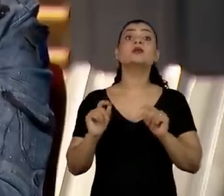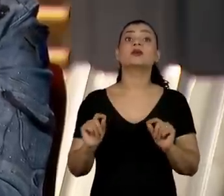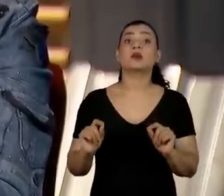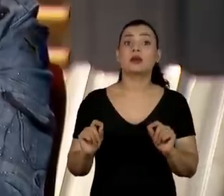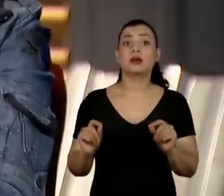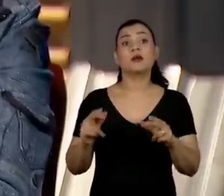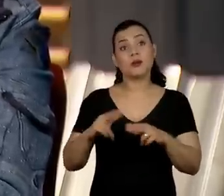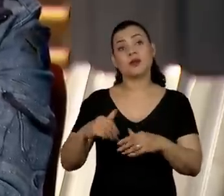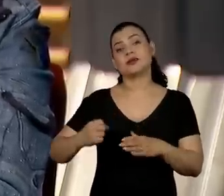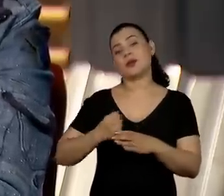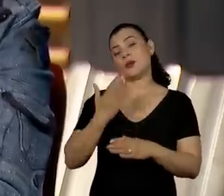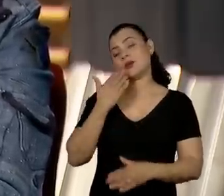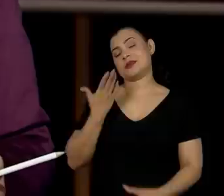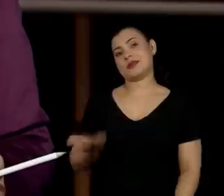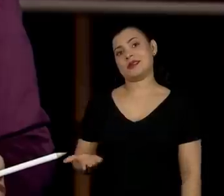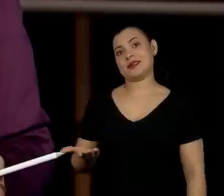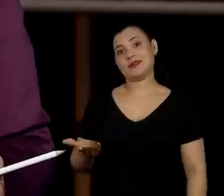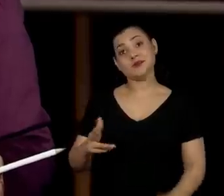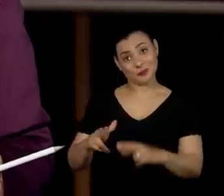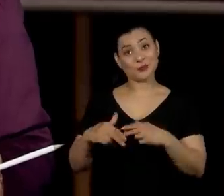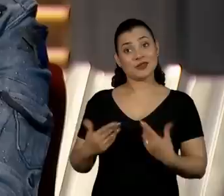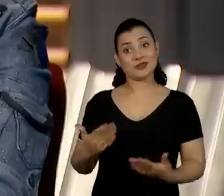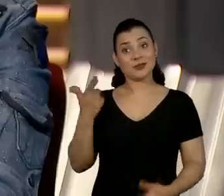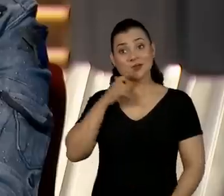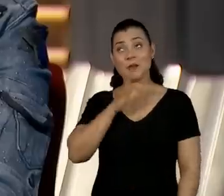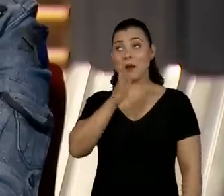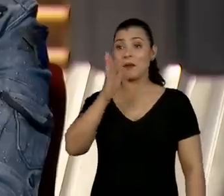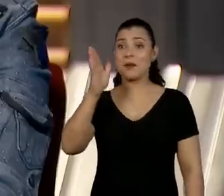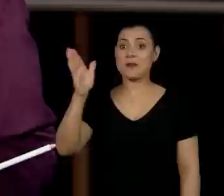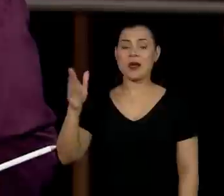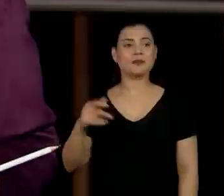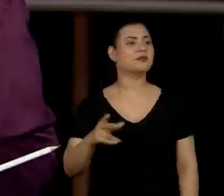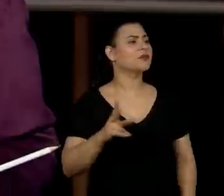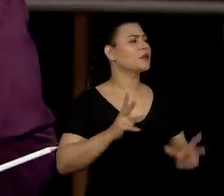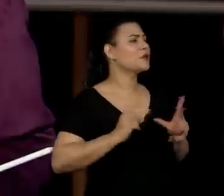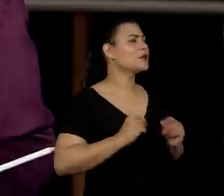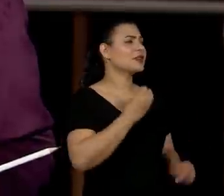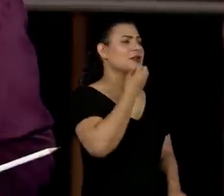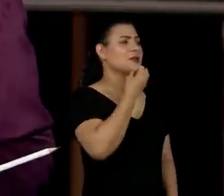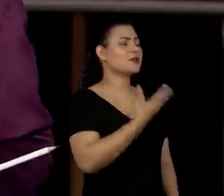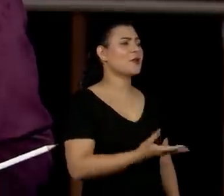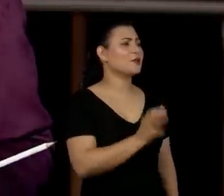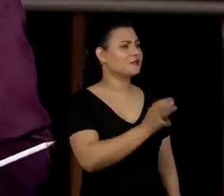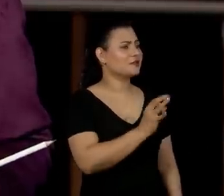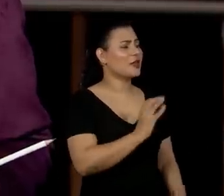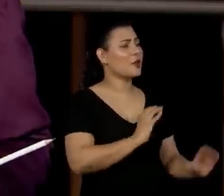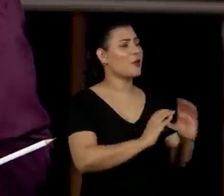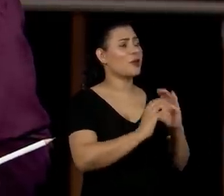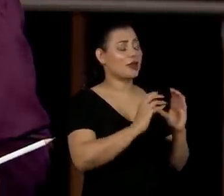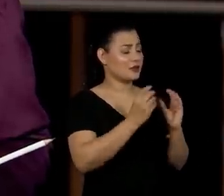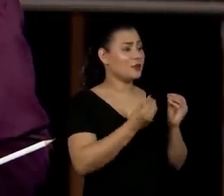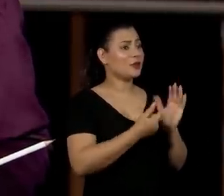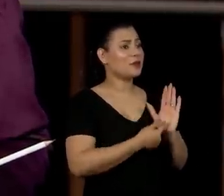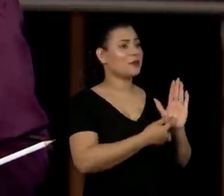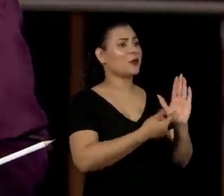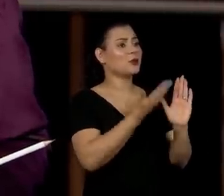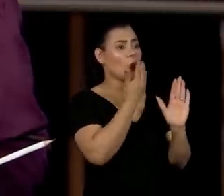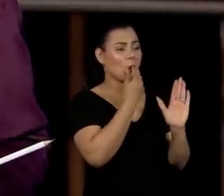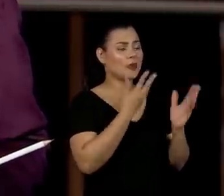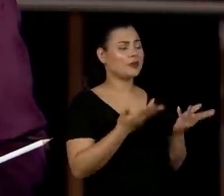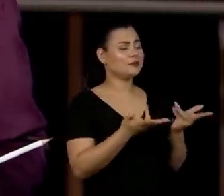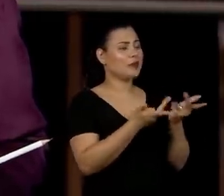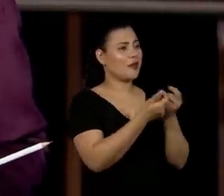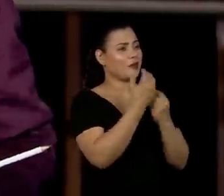da cozinha é tão bom nessa essa comunicação através da comida é uma coisa